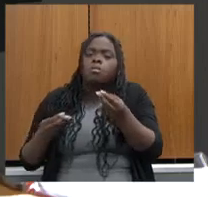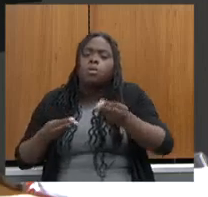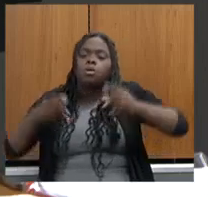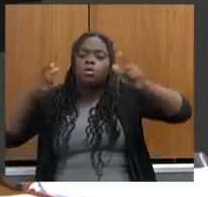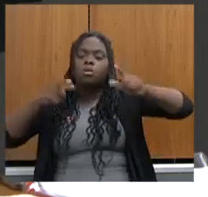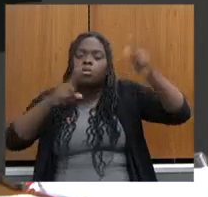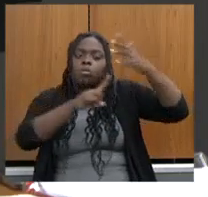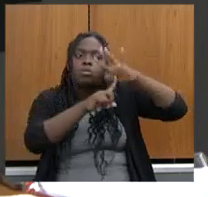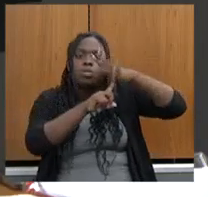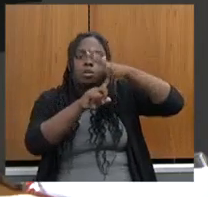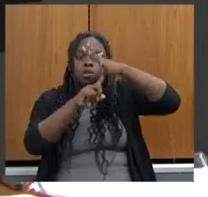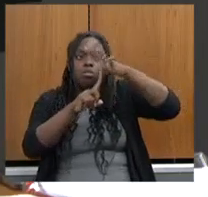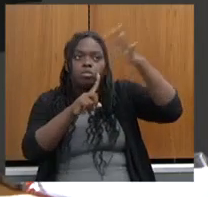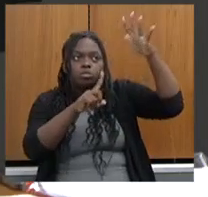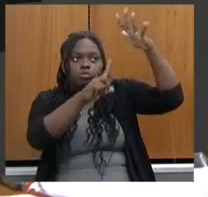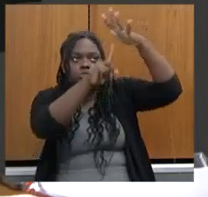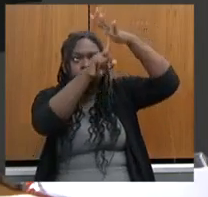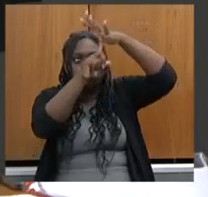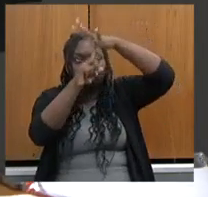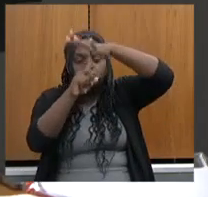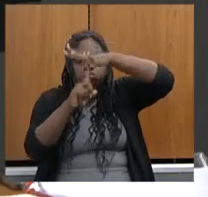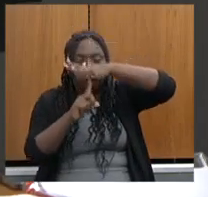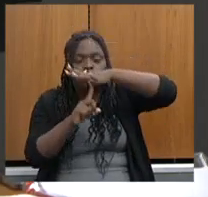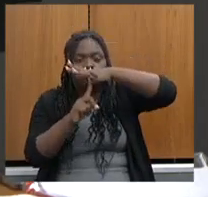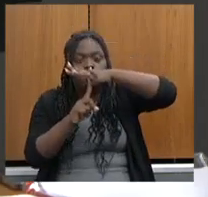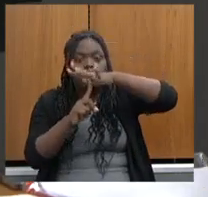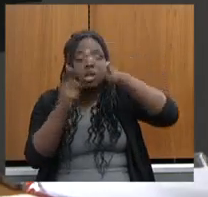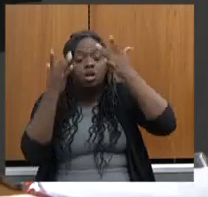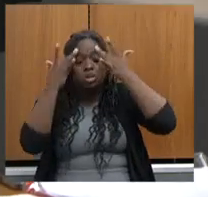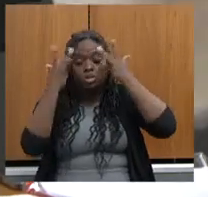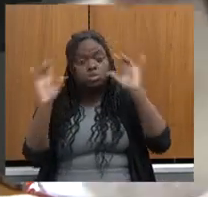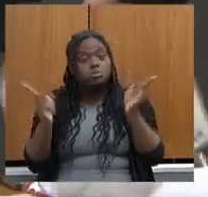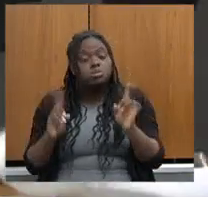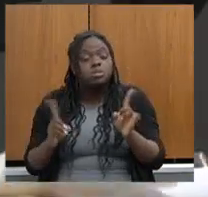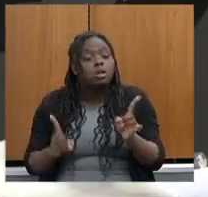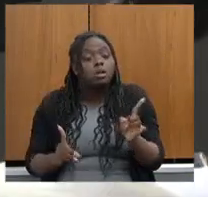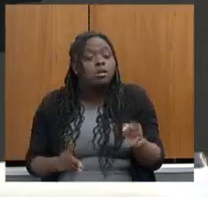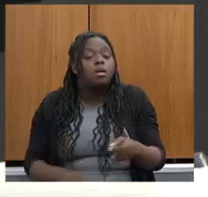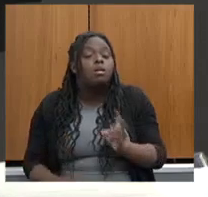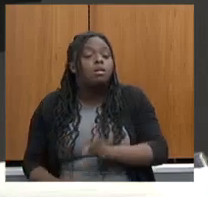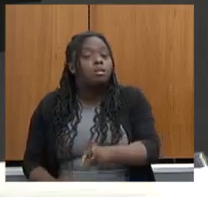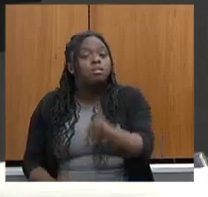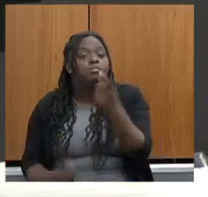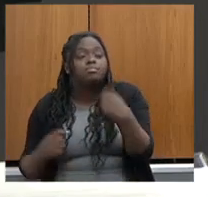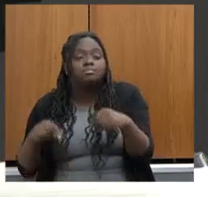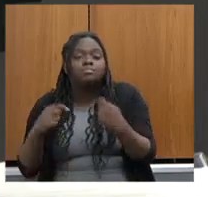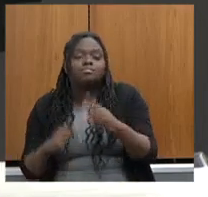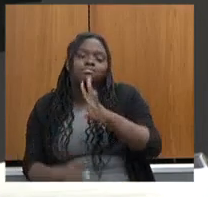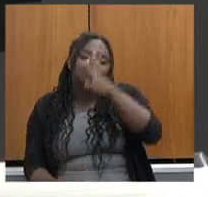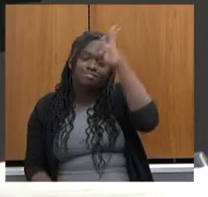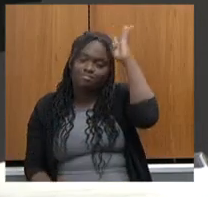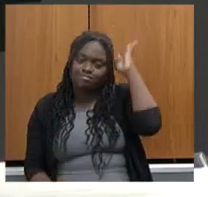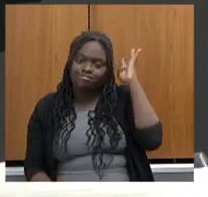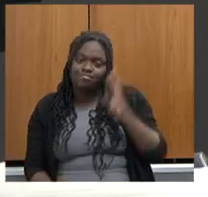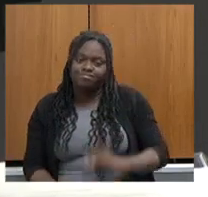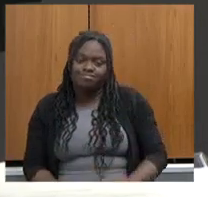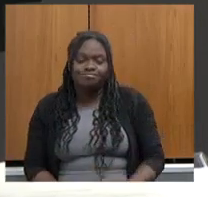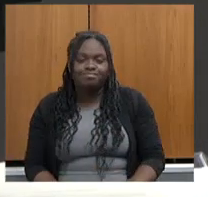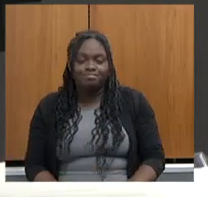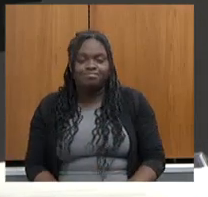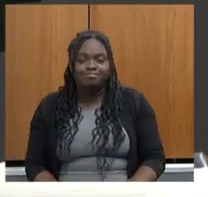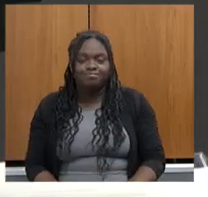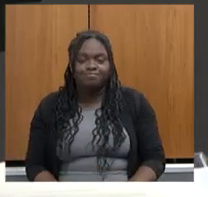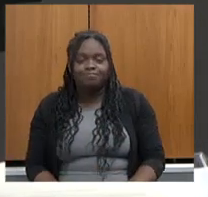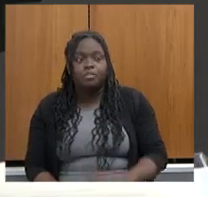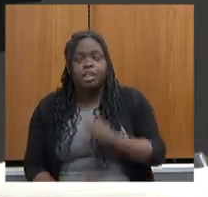helicópteros né quando a gente precisa a gente não sabe qualquer momento a gente precisa dos Bombeiros então e lá